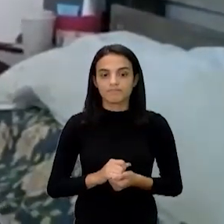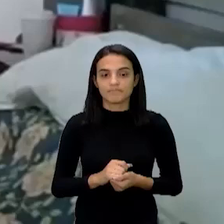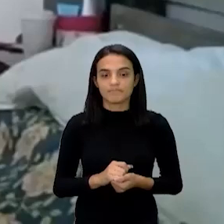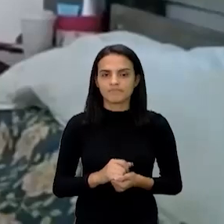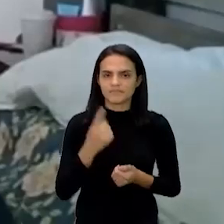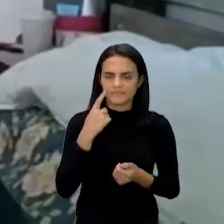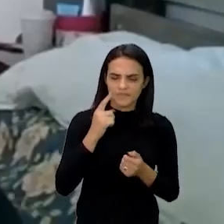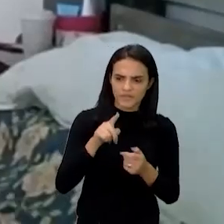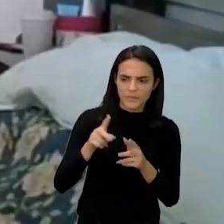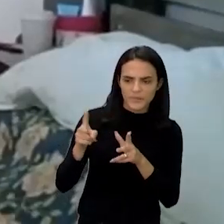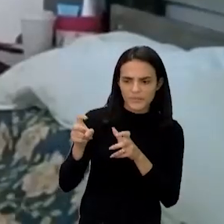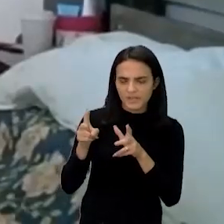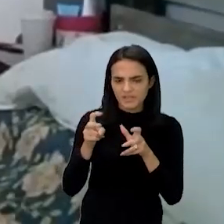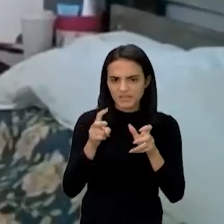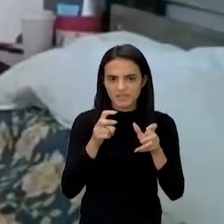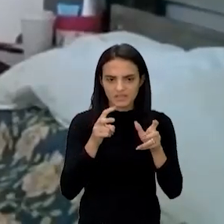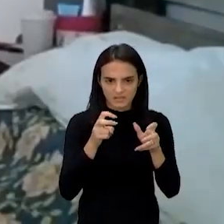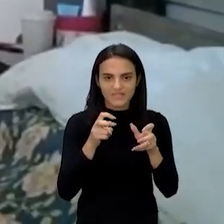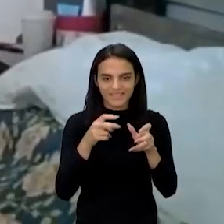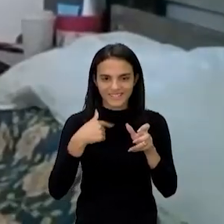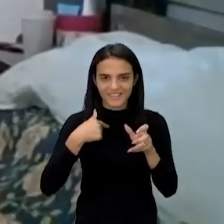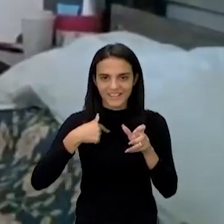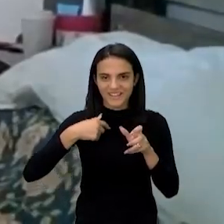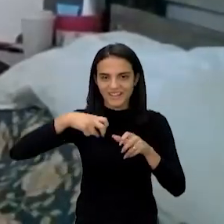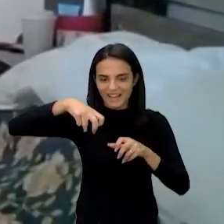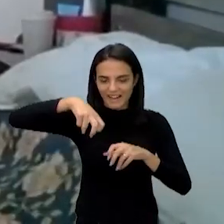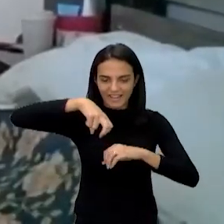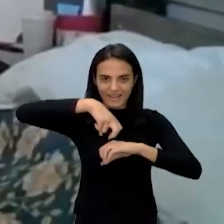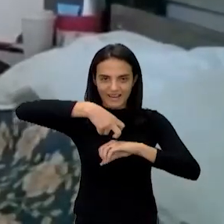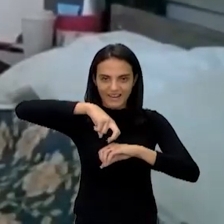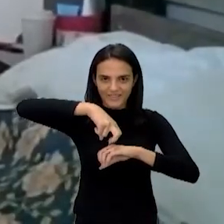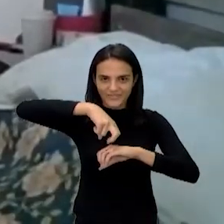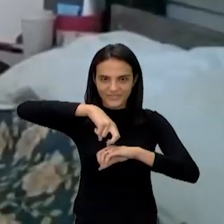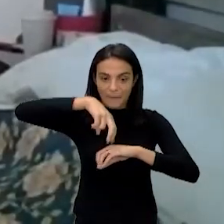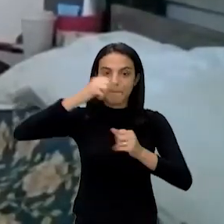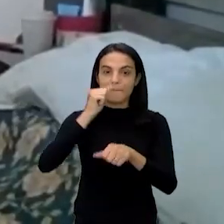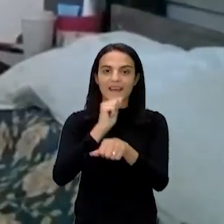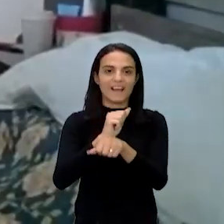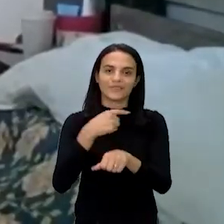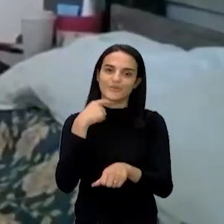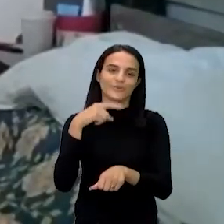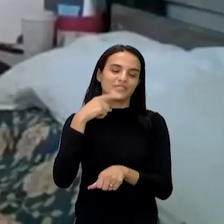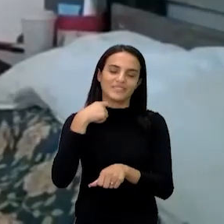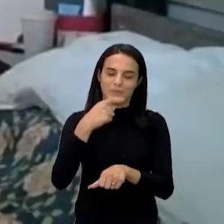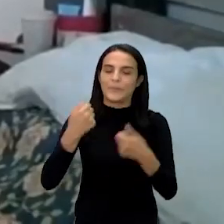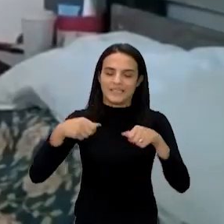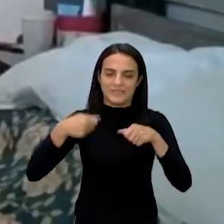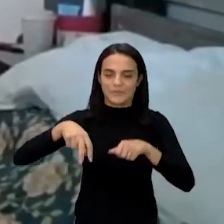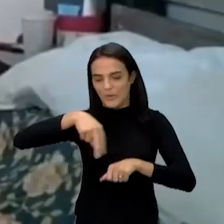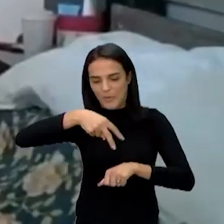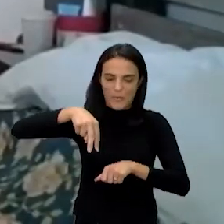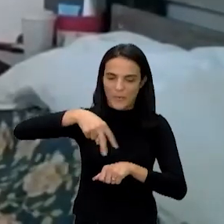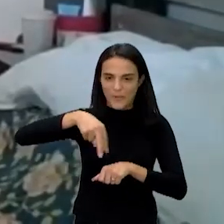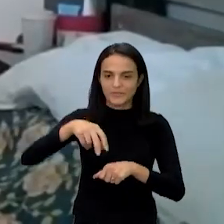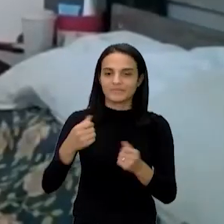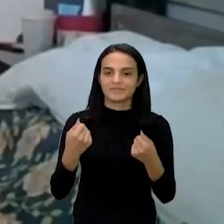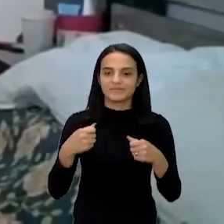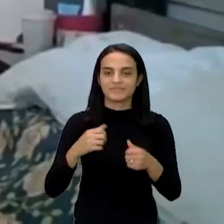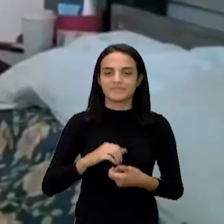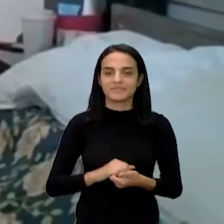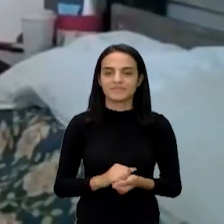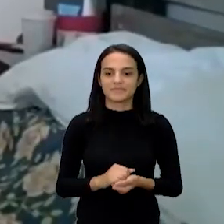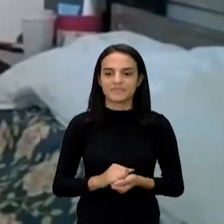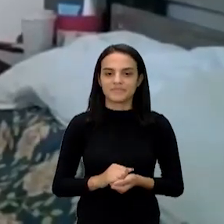Vocês vão perceber que eu me mexo bastante, tá? Na cadeira, eu não consigo ficar parado, é muito difícil para mim ficar aqui quieto. Então, eu